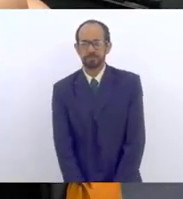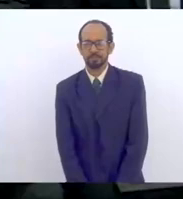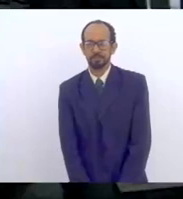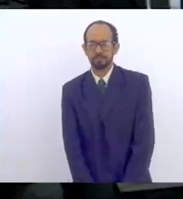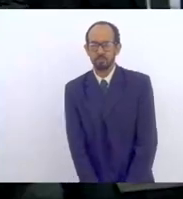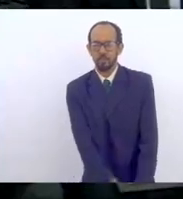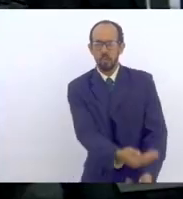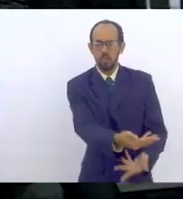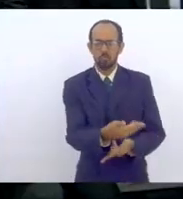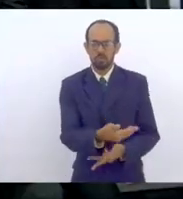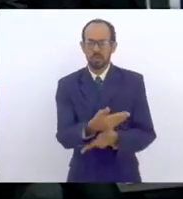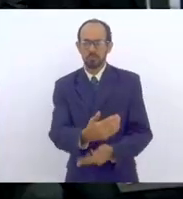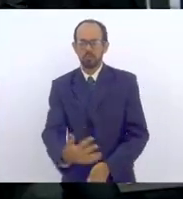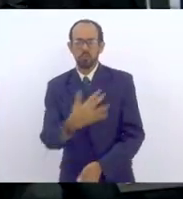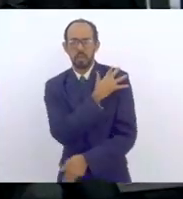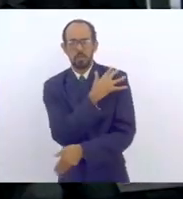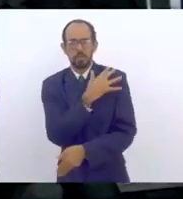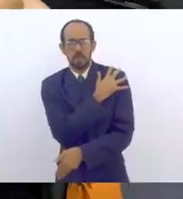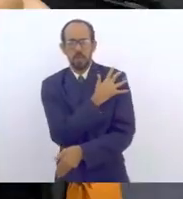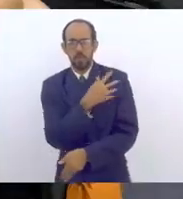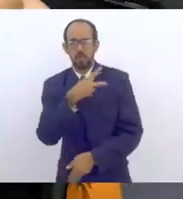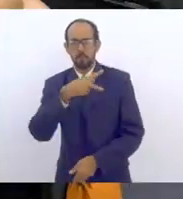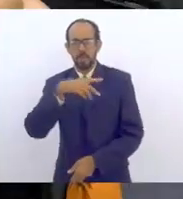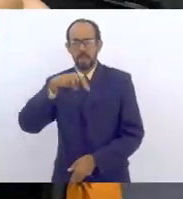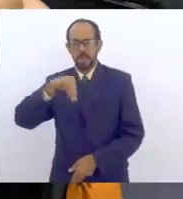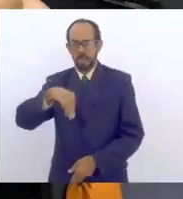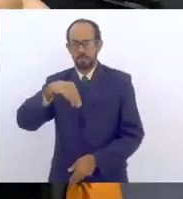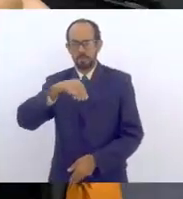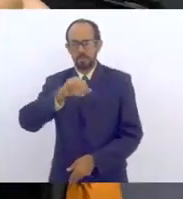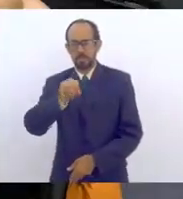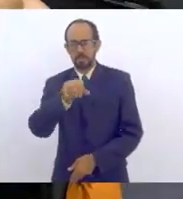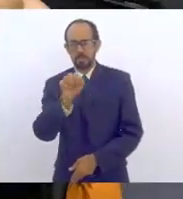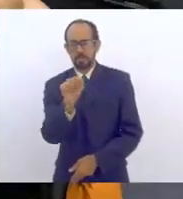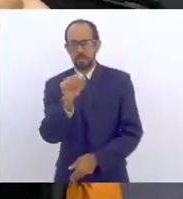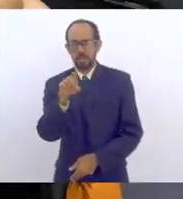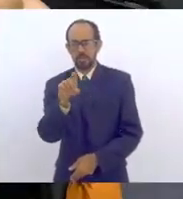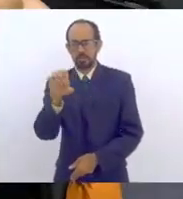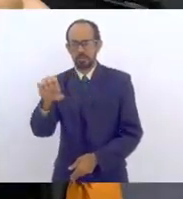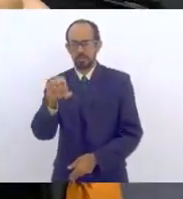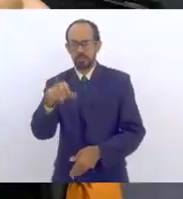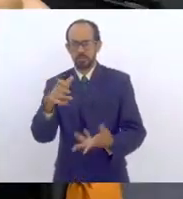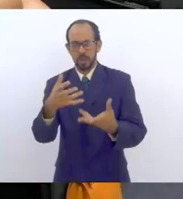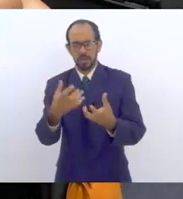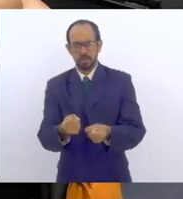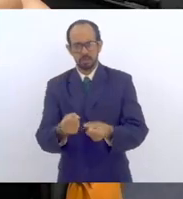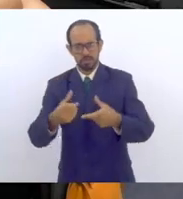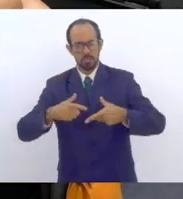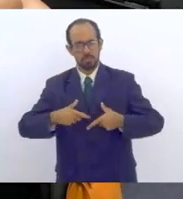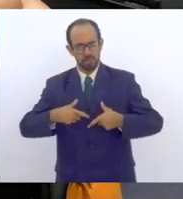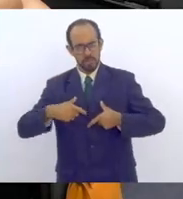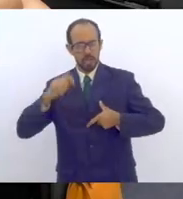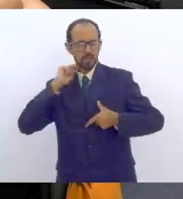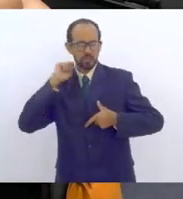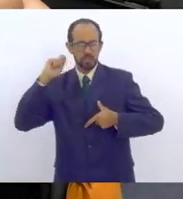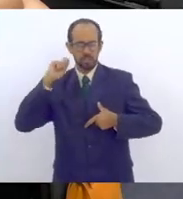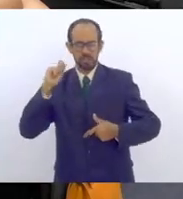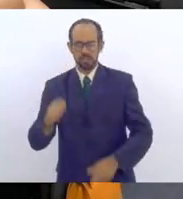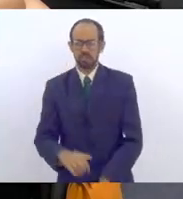convidamos o capitão PM Jade Reis de Oliveira para receber a medalha Tiradentes